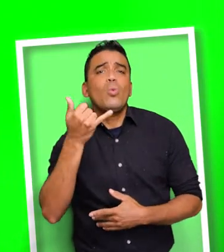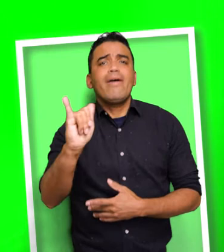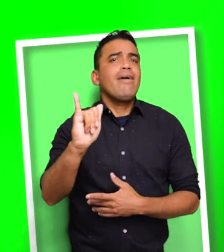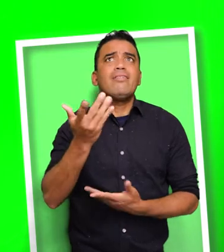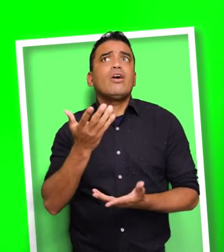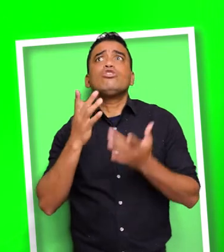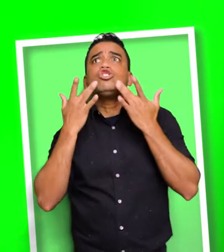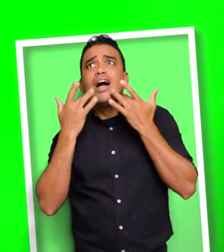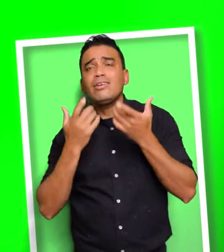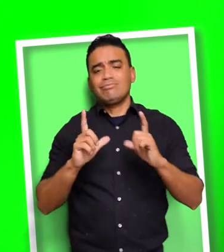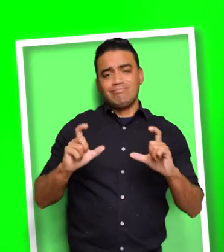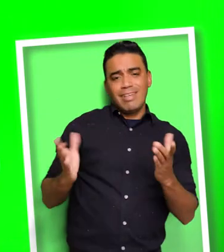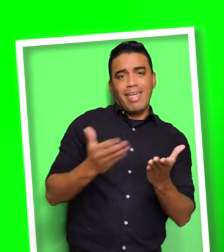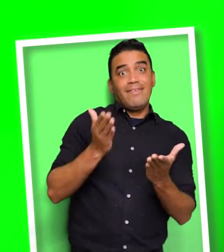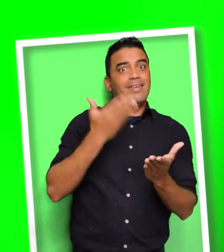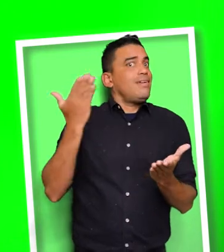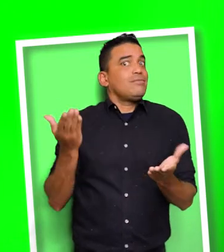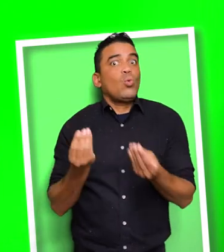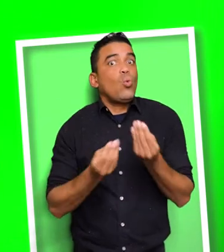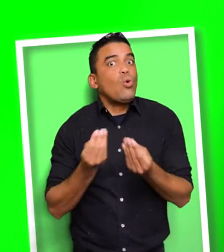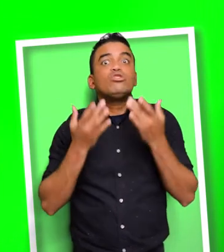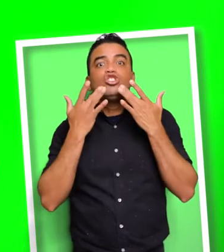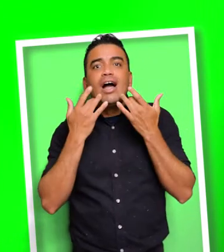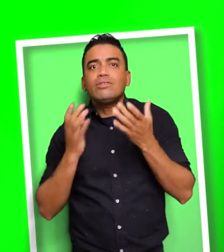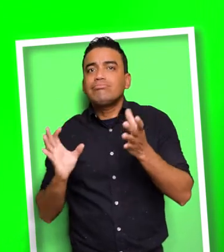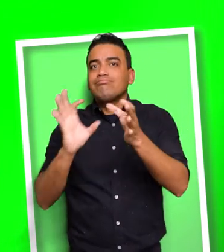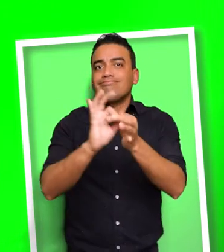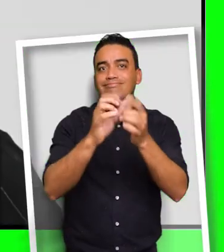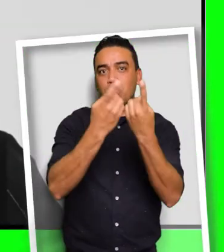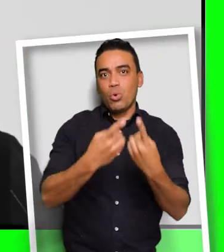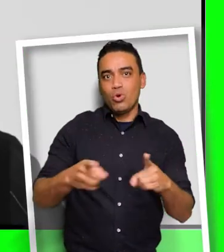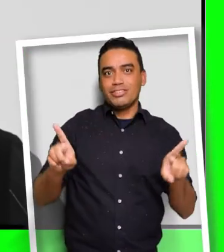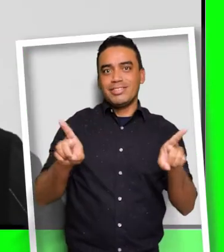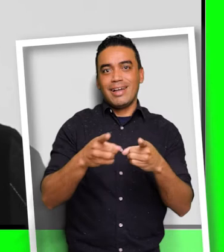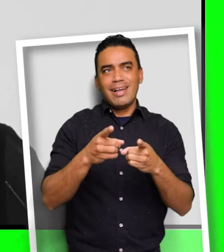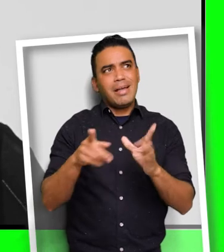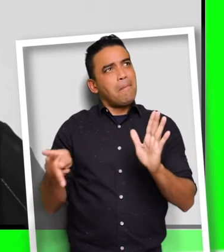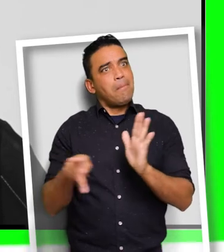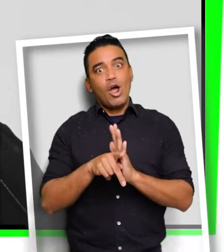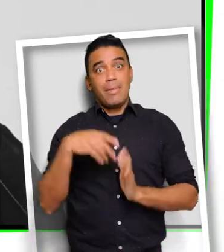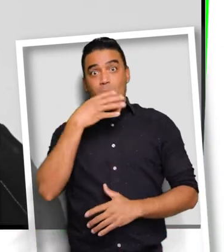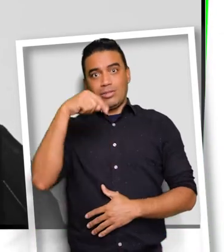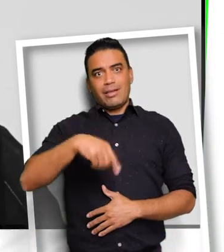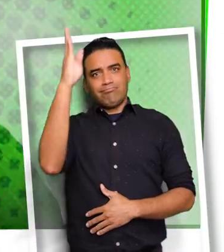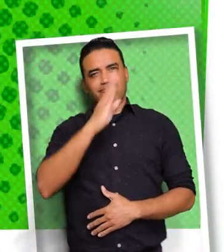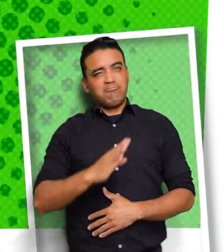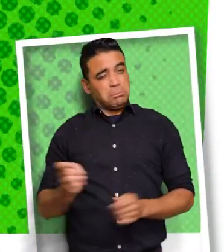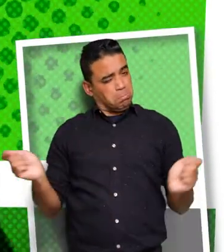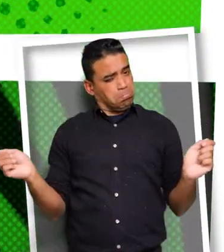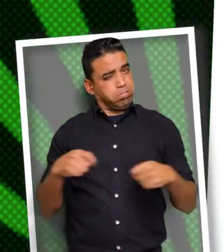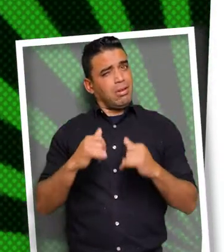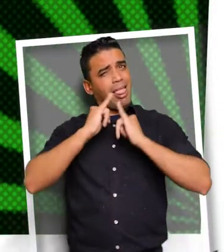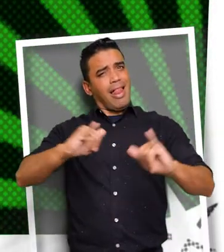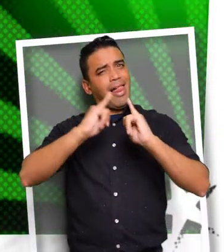começou também a ter consciência de como o teatro e a música, principalmente a canção brasileira, tem esse potencial